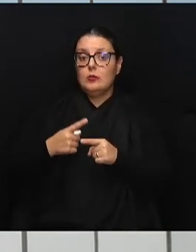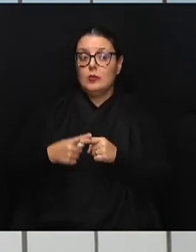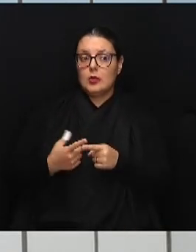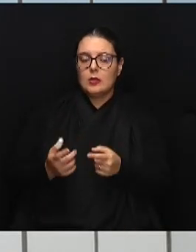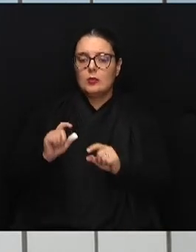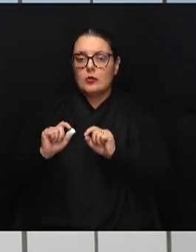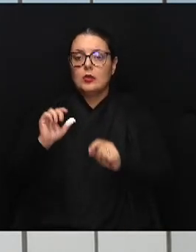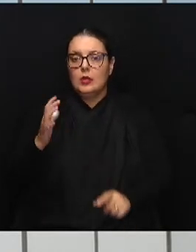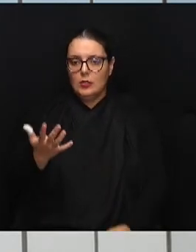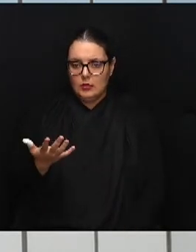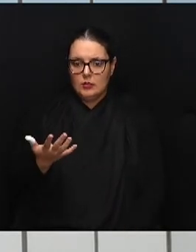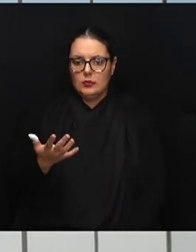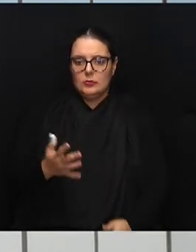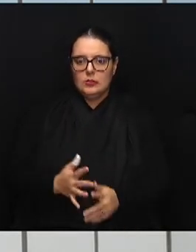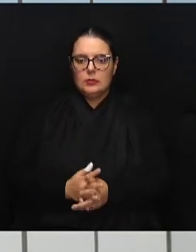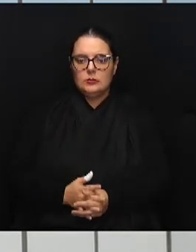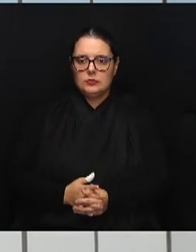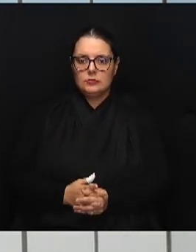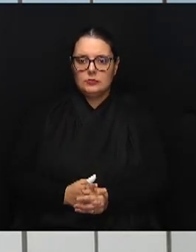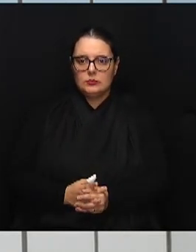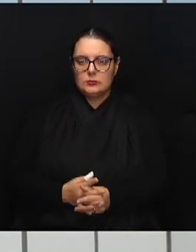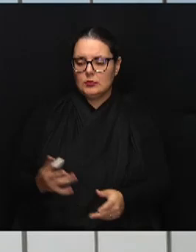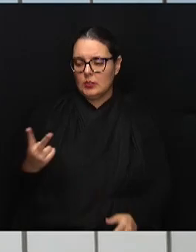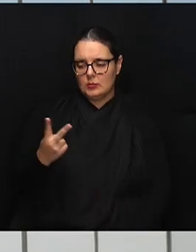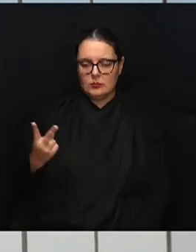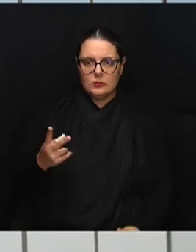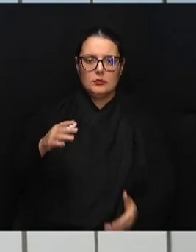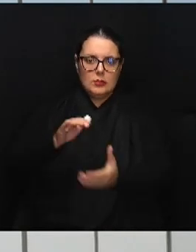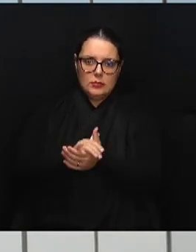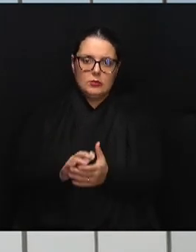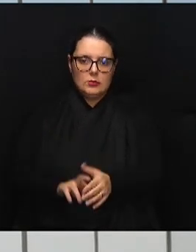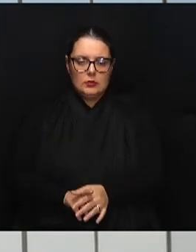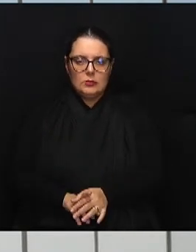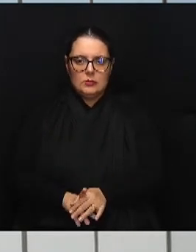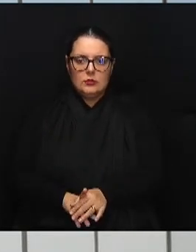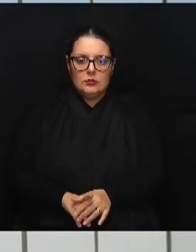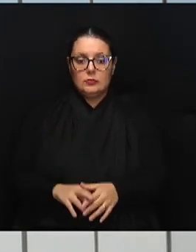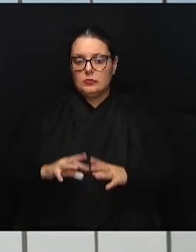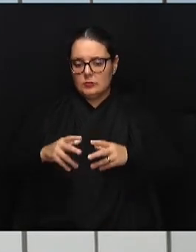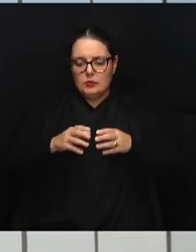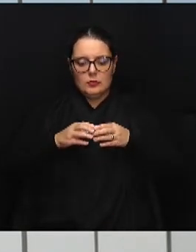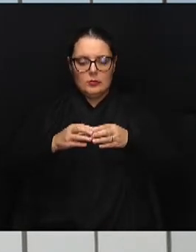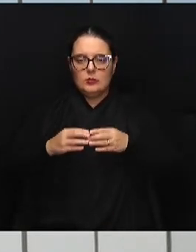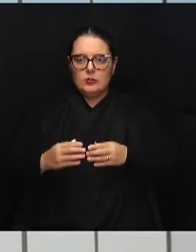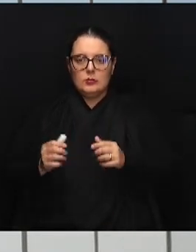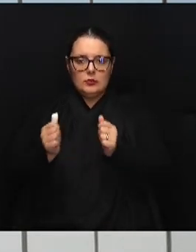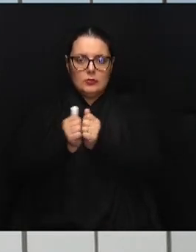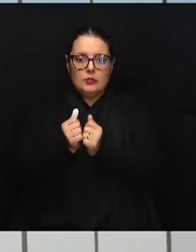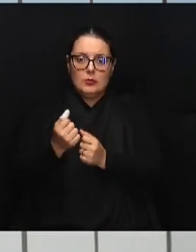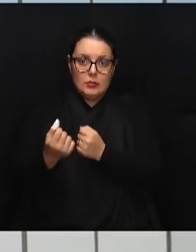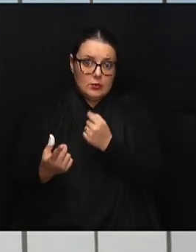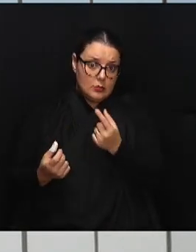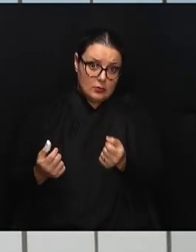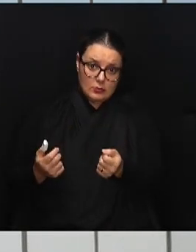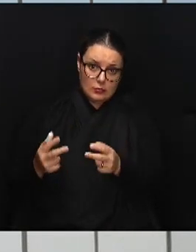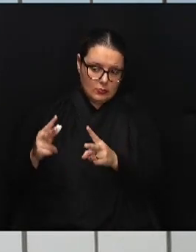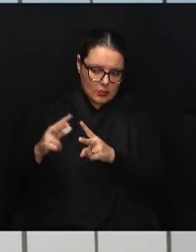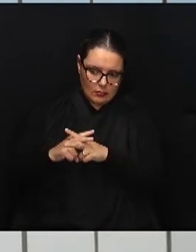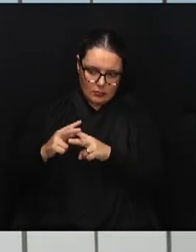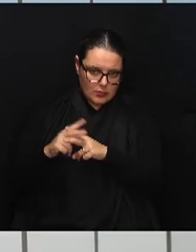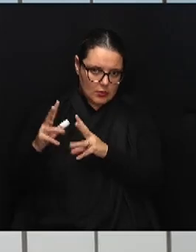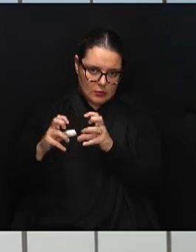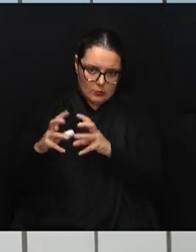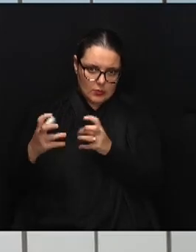muito, esse casal, todo mundo que convive junto, em algum momento tem algum desentendimento, né?